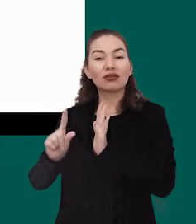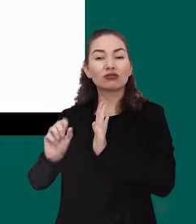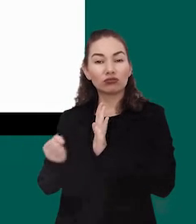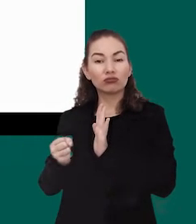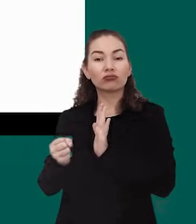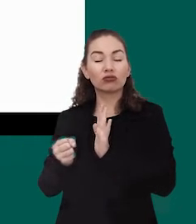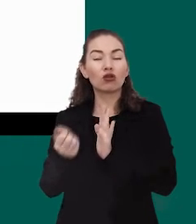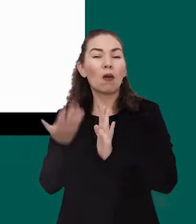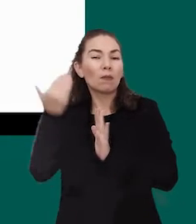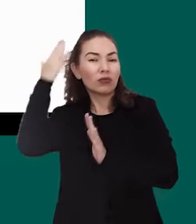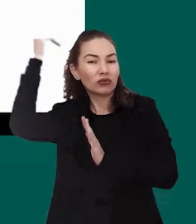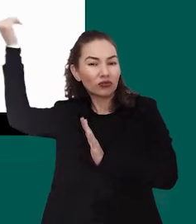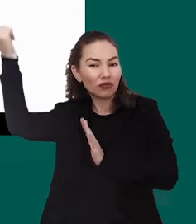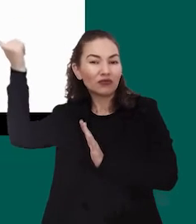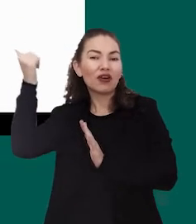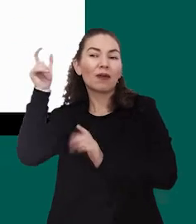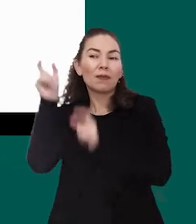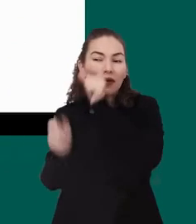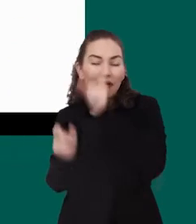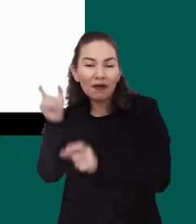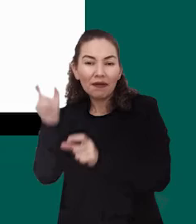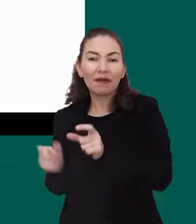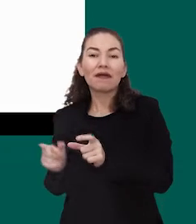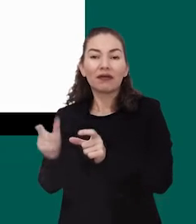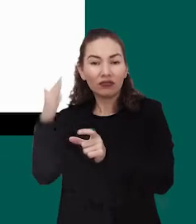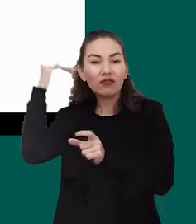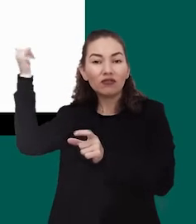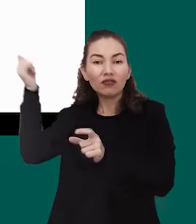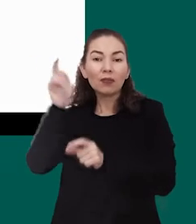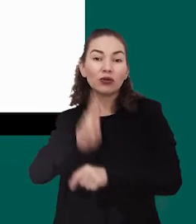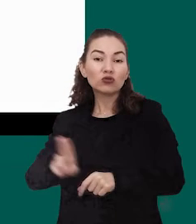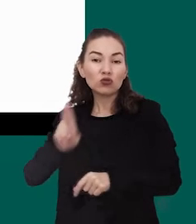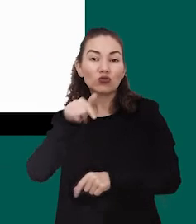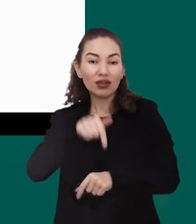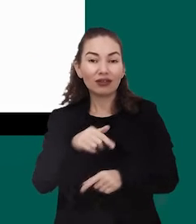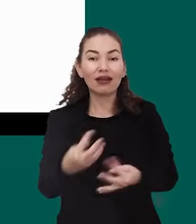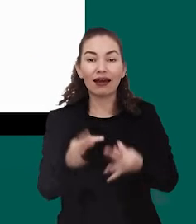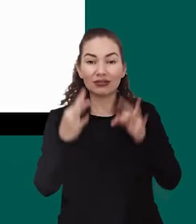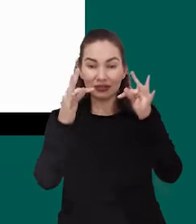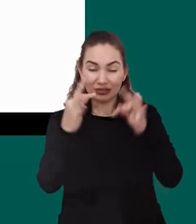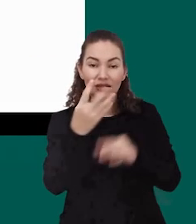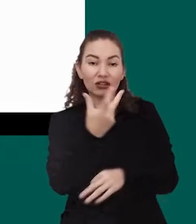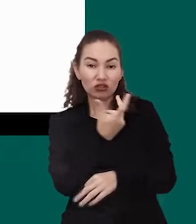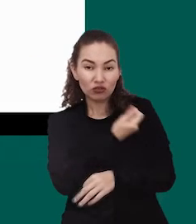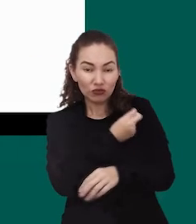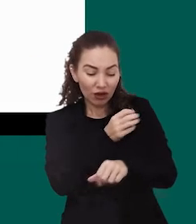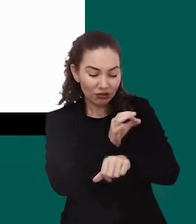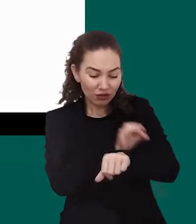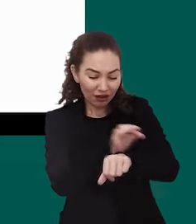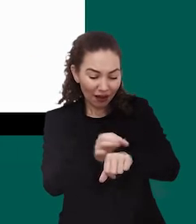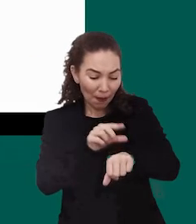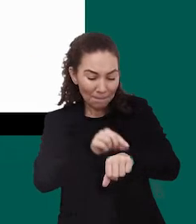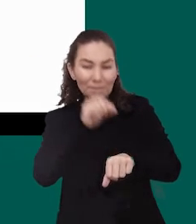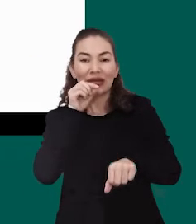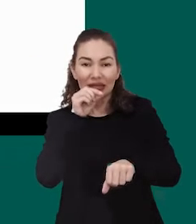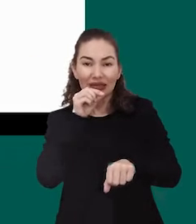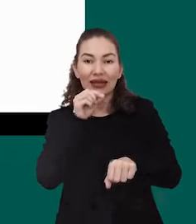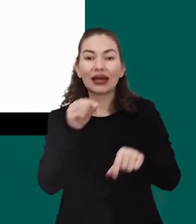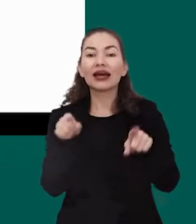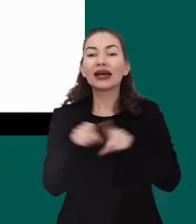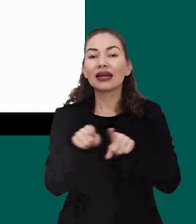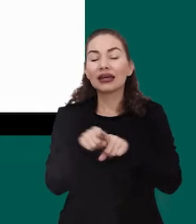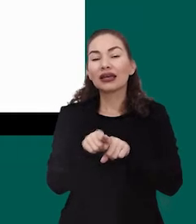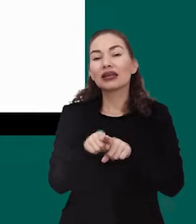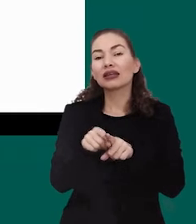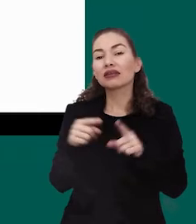muito famosos, como Benjamin Franklin, Catarina Grande, né, da Rússia, usaram essa técnica aí nesse período antigo, e existia um grande